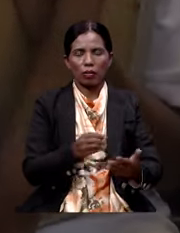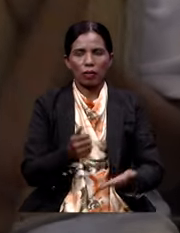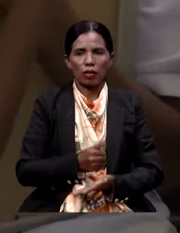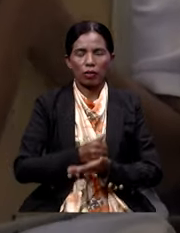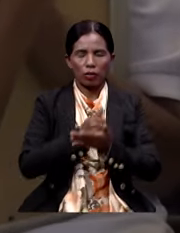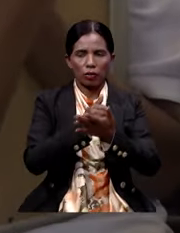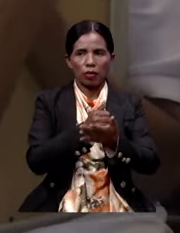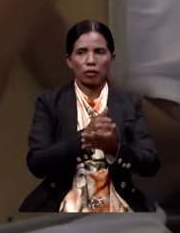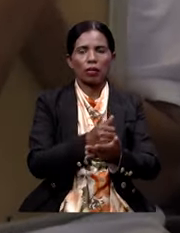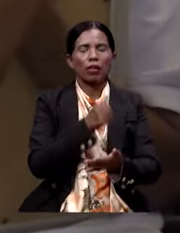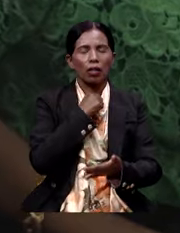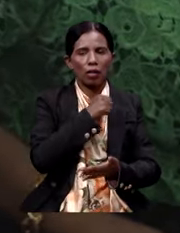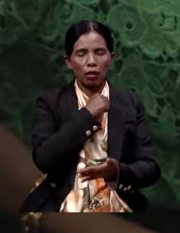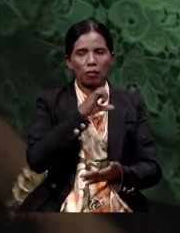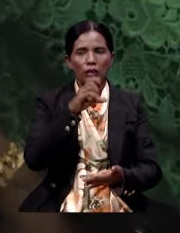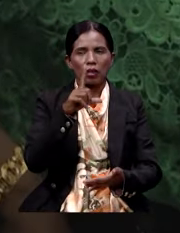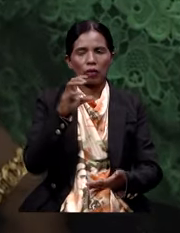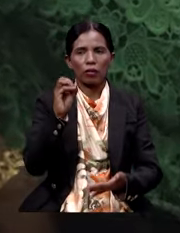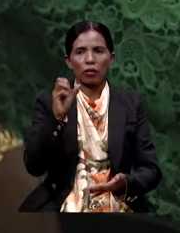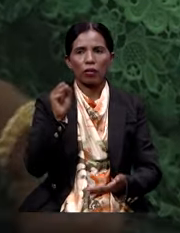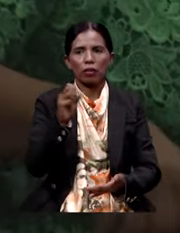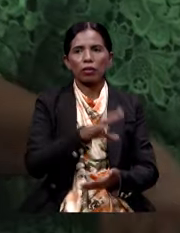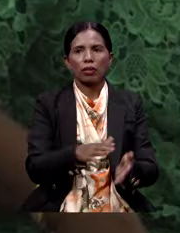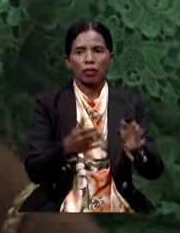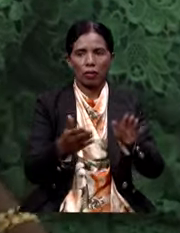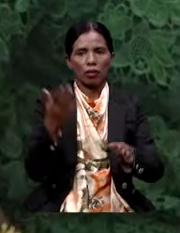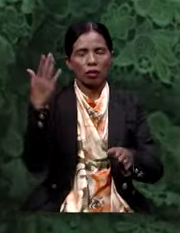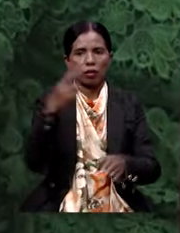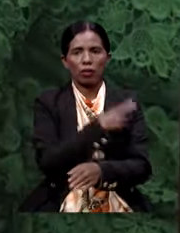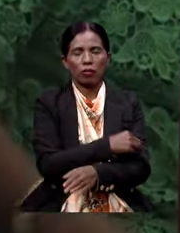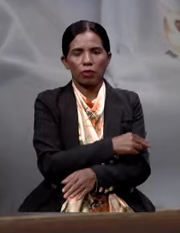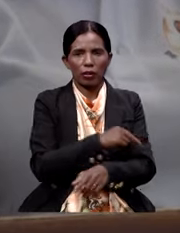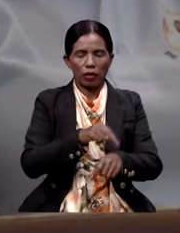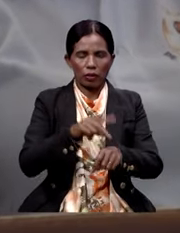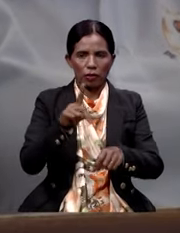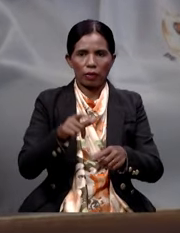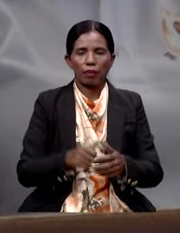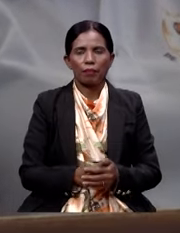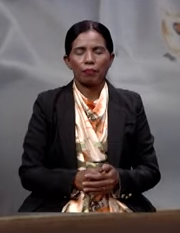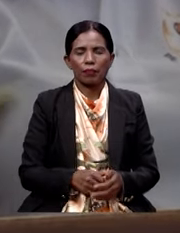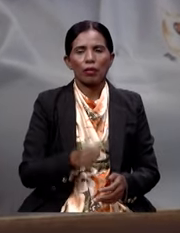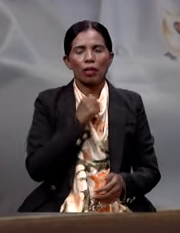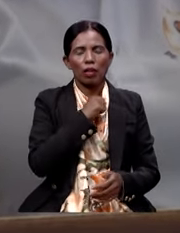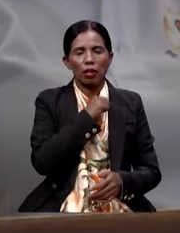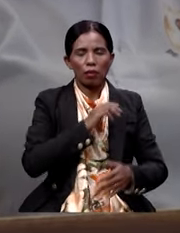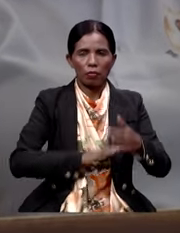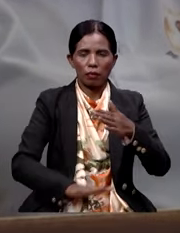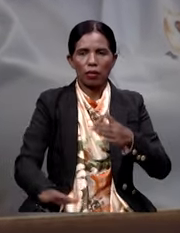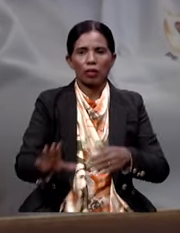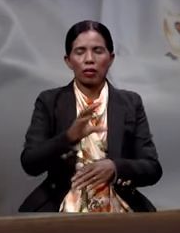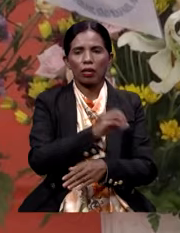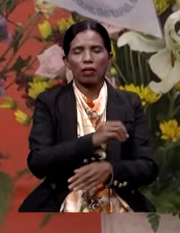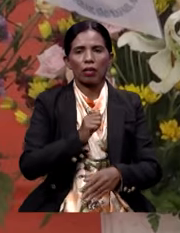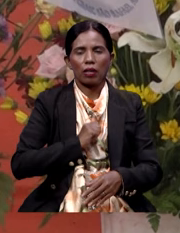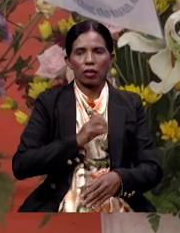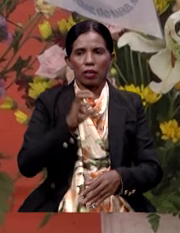ba matibiam Padre Ildefonso Xavier, tohakoto is e Hospital Nacional. Padre Ildefonso Morris e Dugo Hali